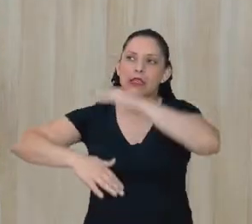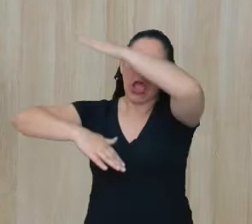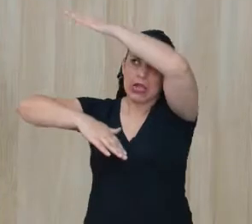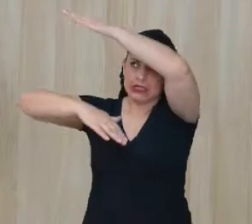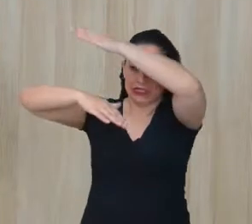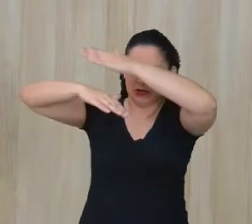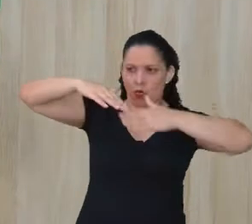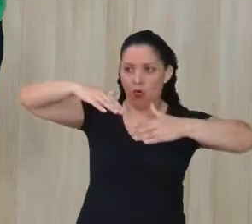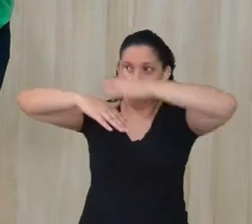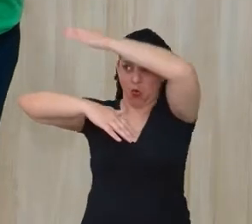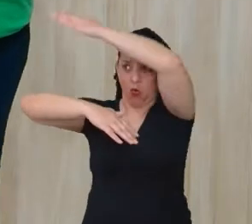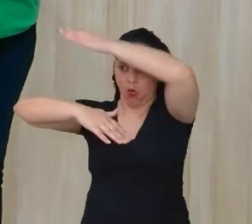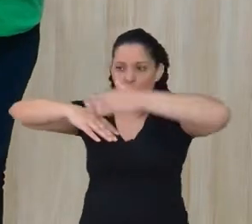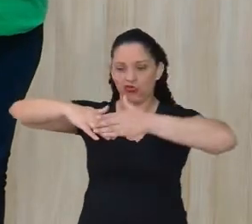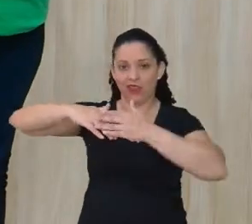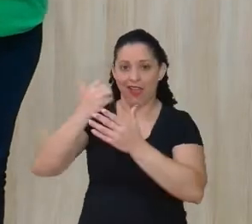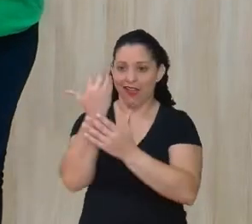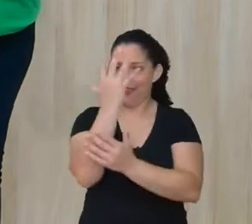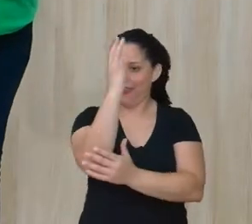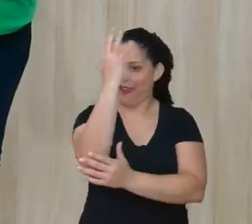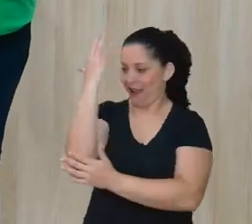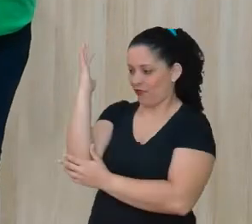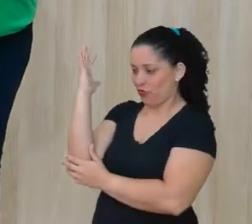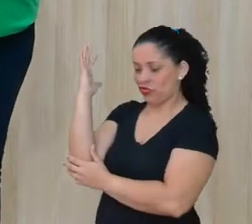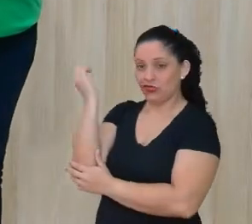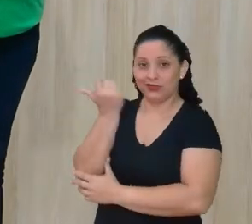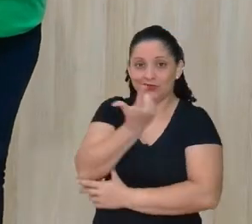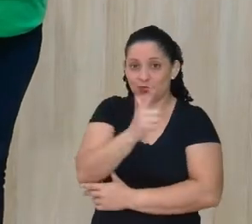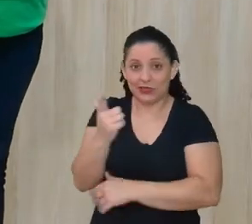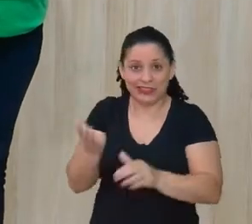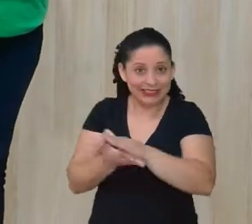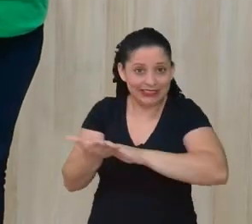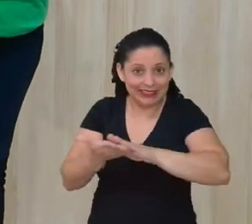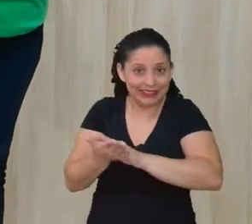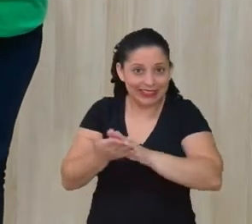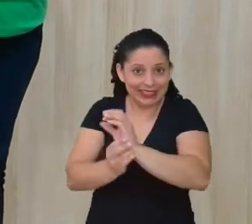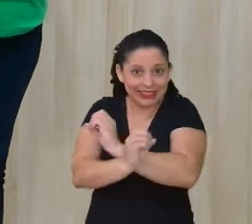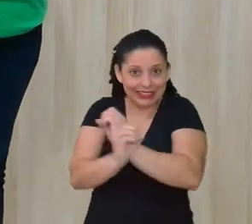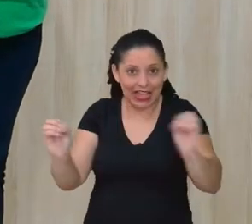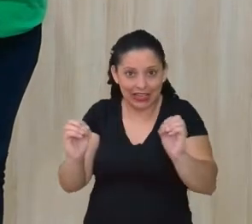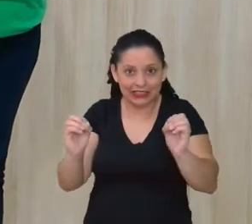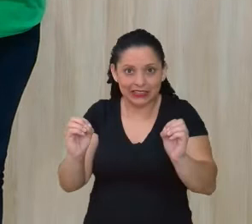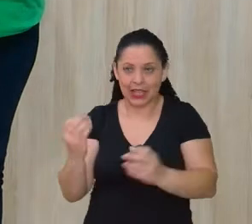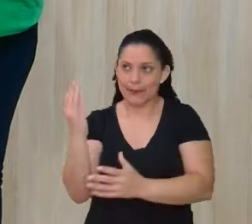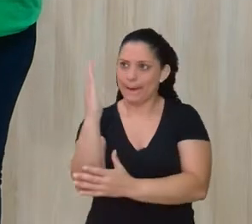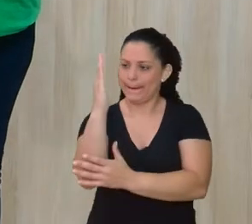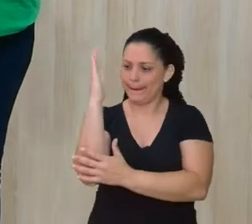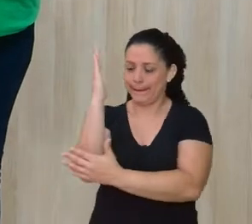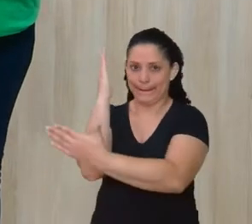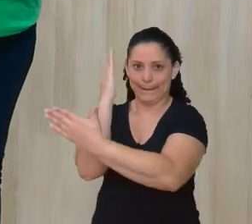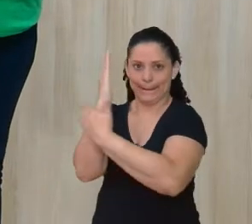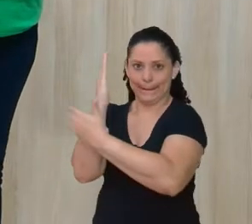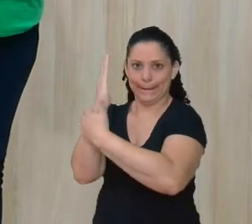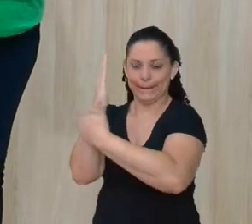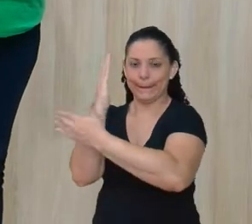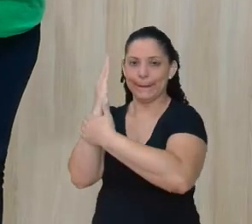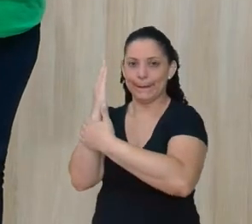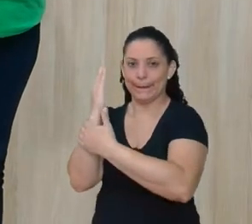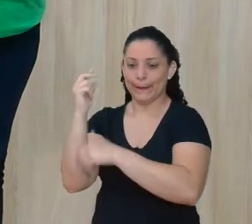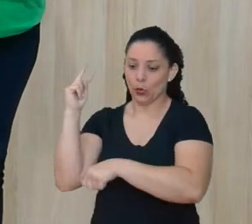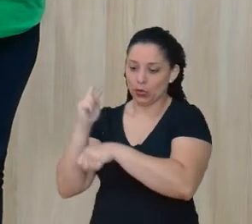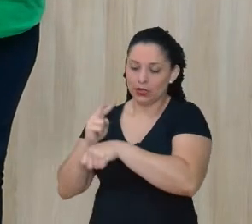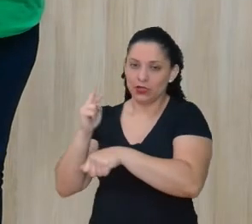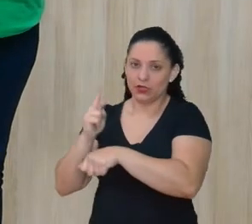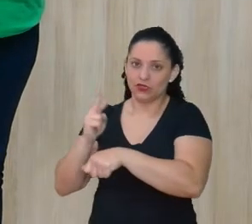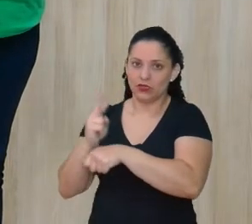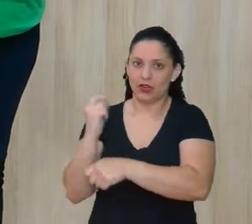tem árvores, né? Não tem nenhum tipo de vegetação ali para cobrir o solo, porque essa vegetação, quando ela cobre o